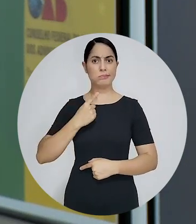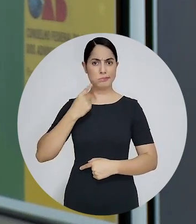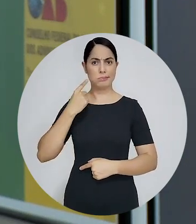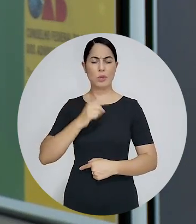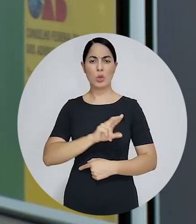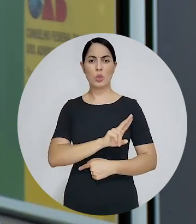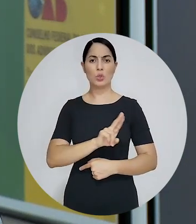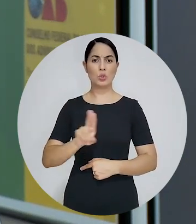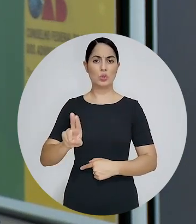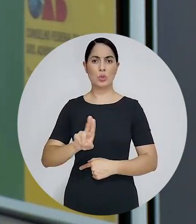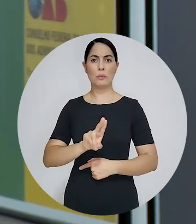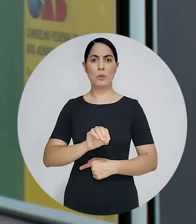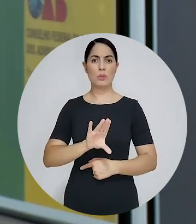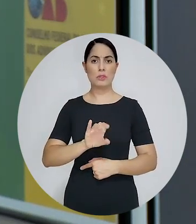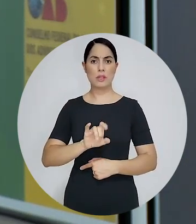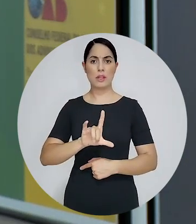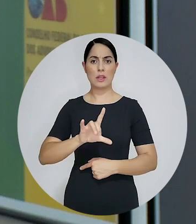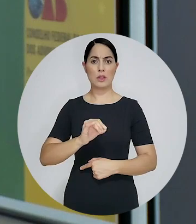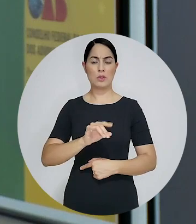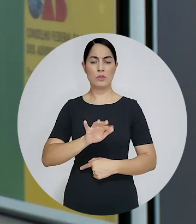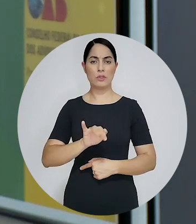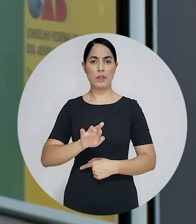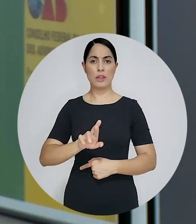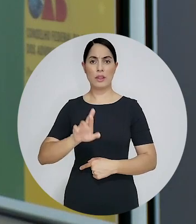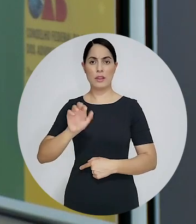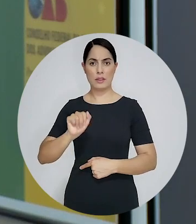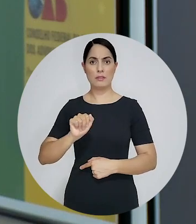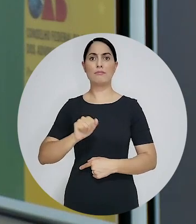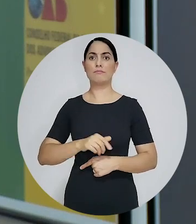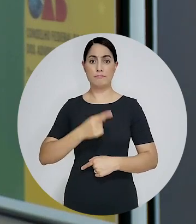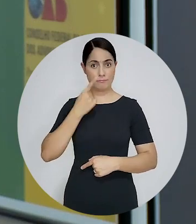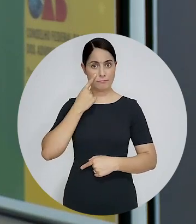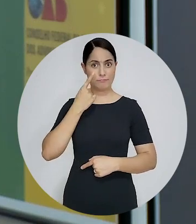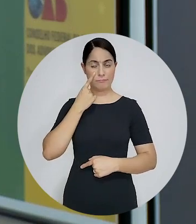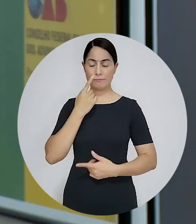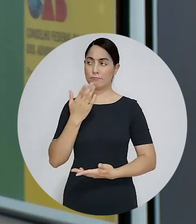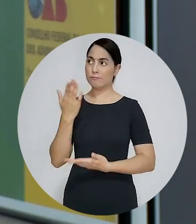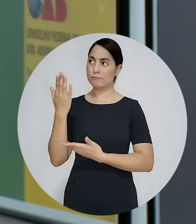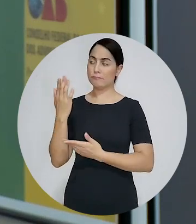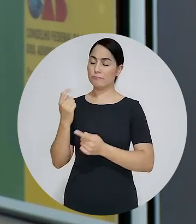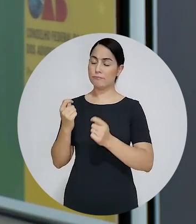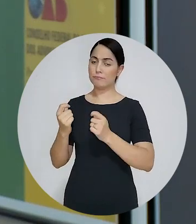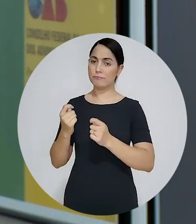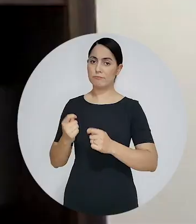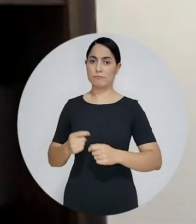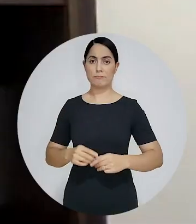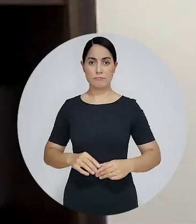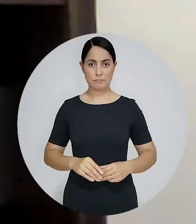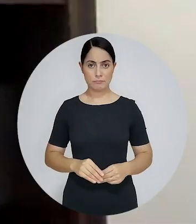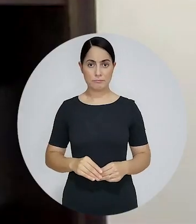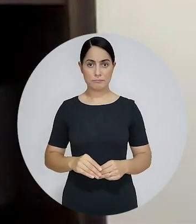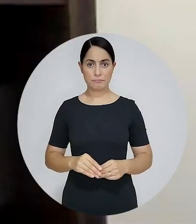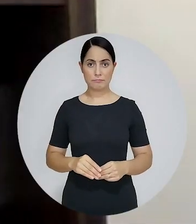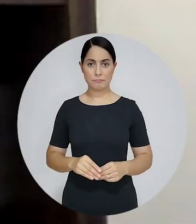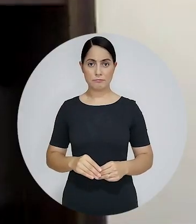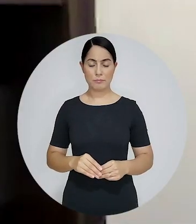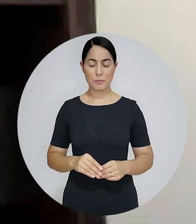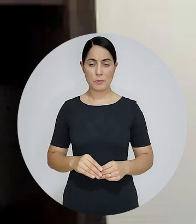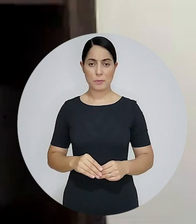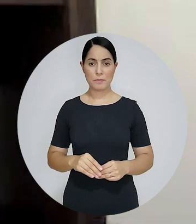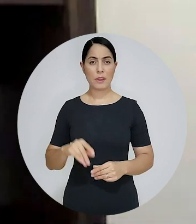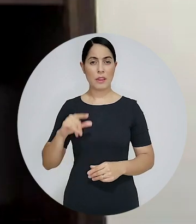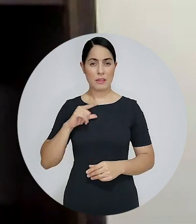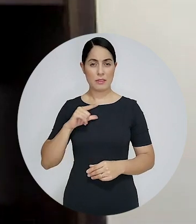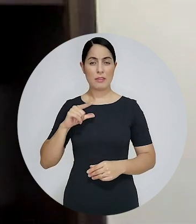deste ano ao advogado Orcélio Ferreira Silvério Júnior. Confira na entrevista. De todas as medidas